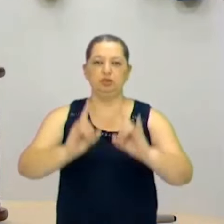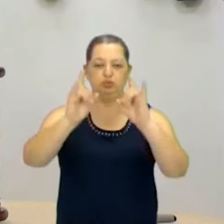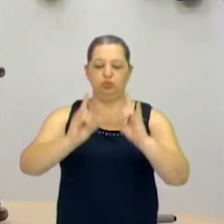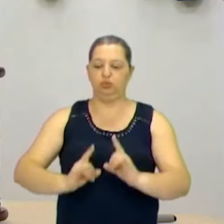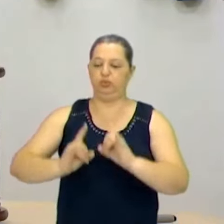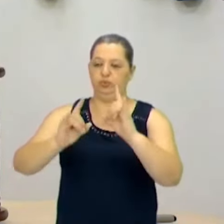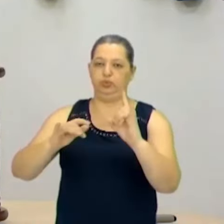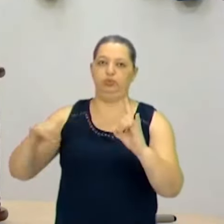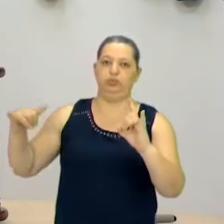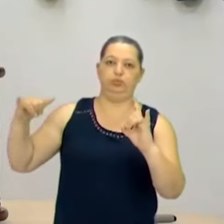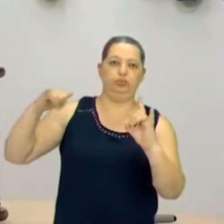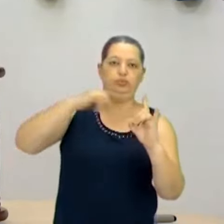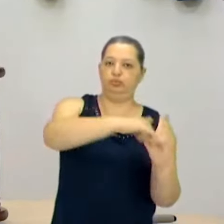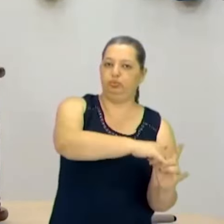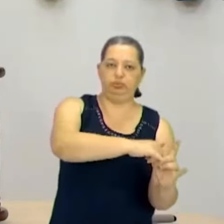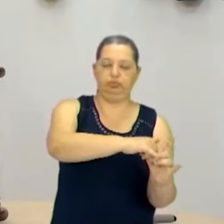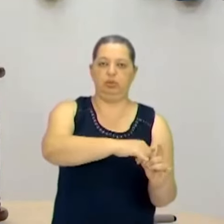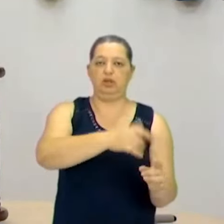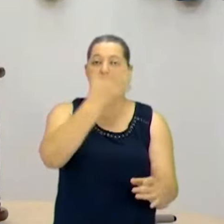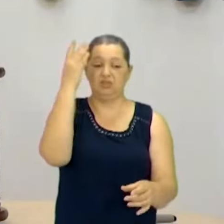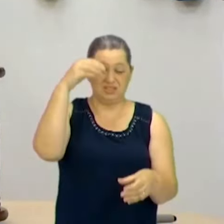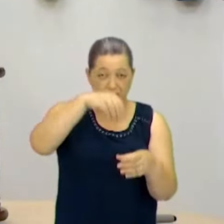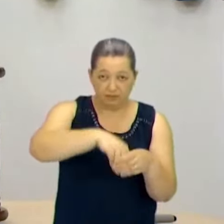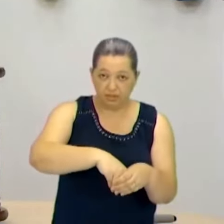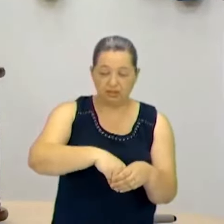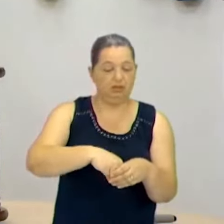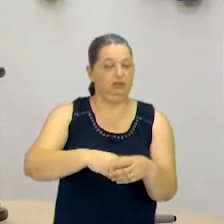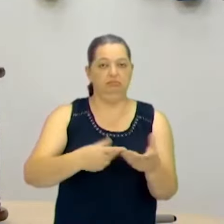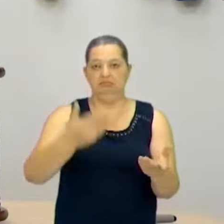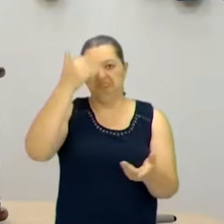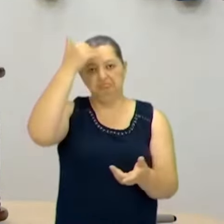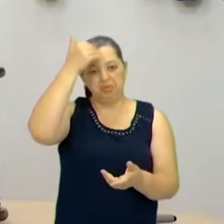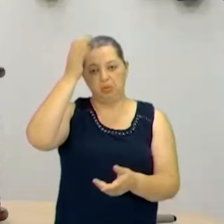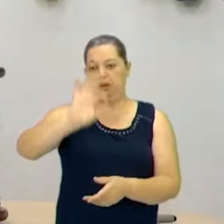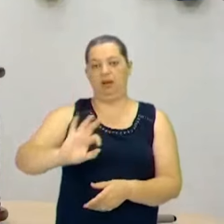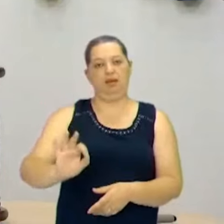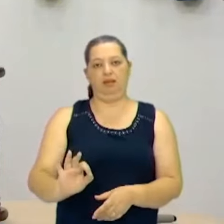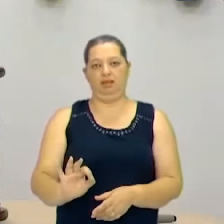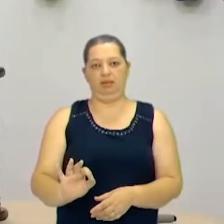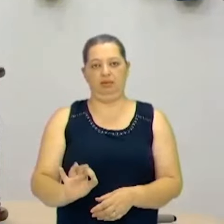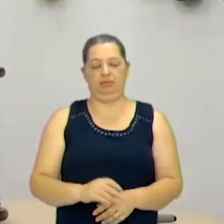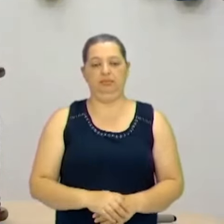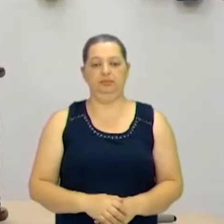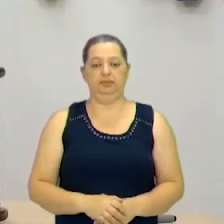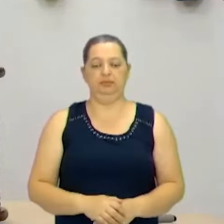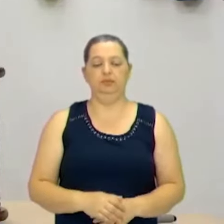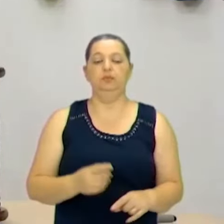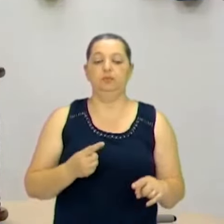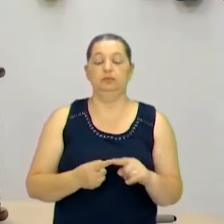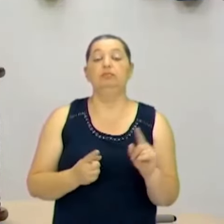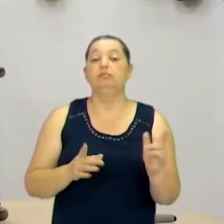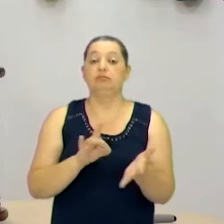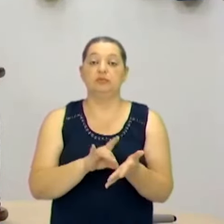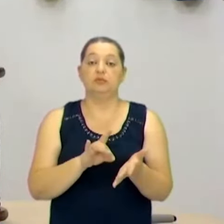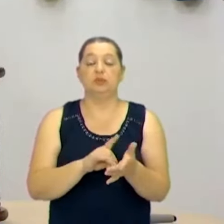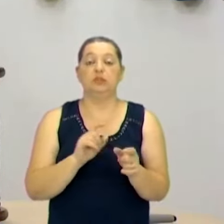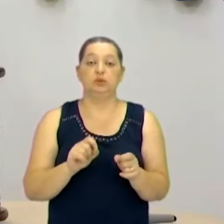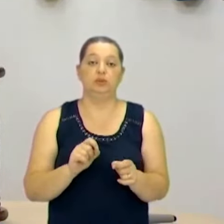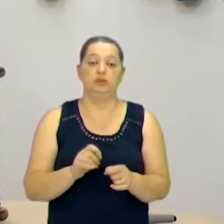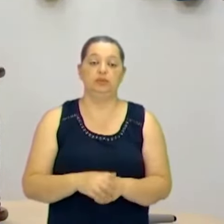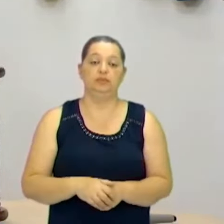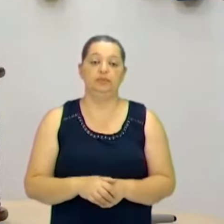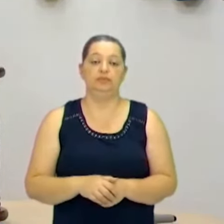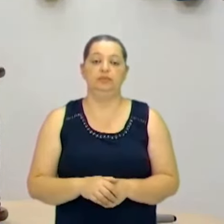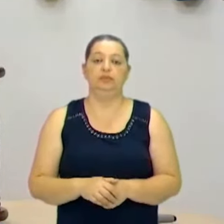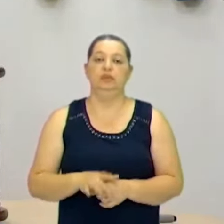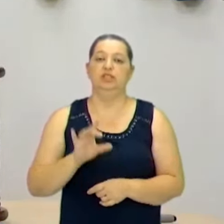principais metas, eles não queriam atingir aquelas pessoas. Na realidade, eles estavam